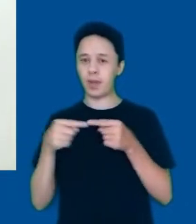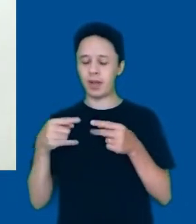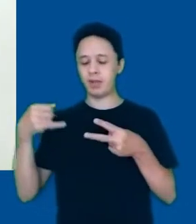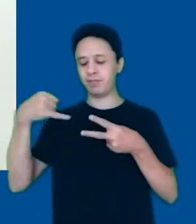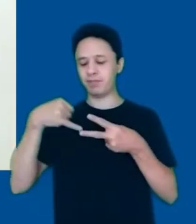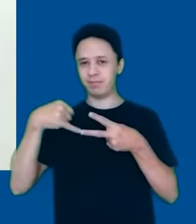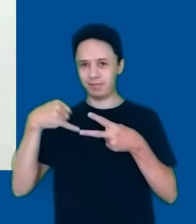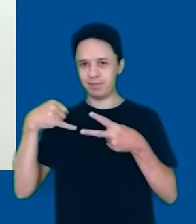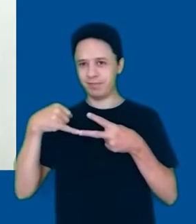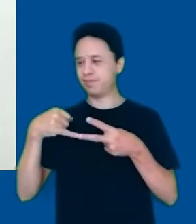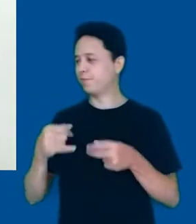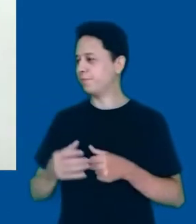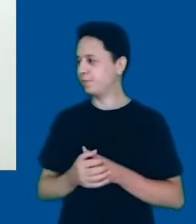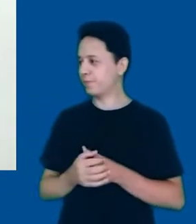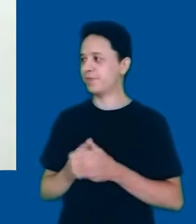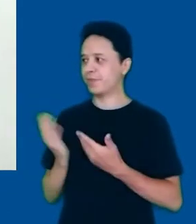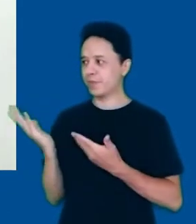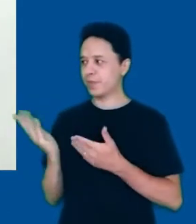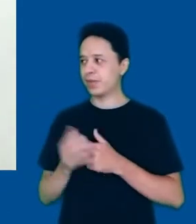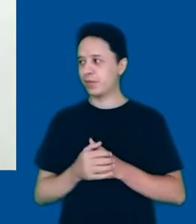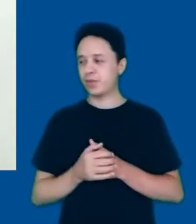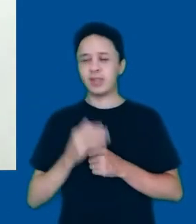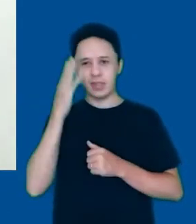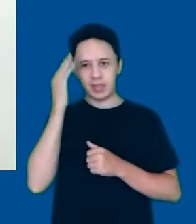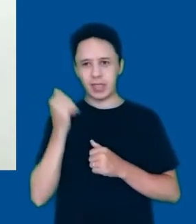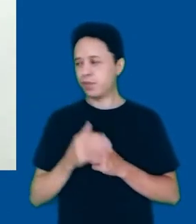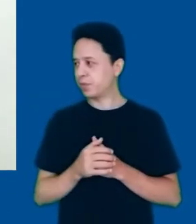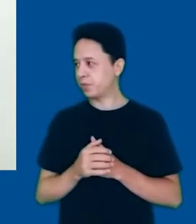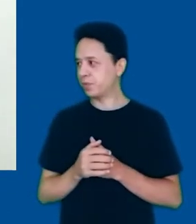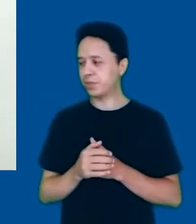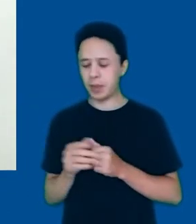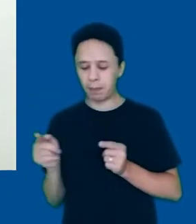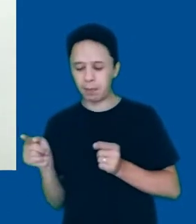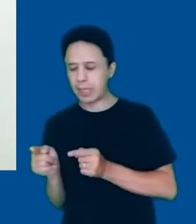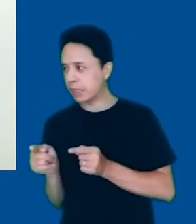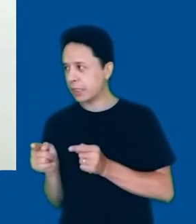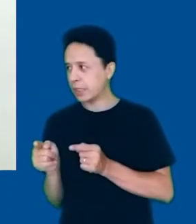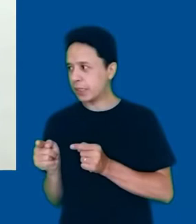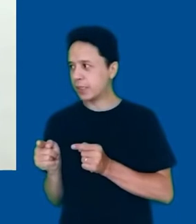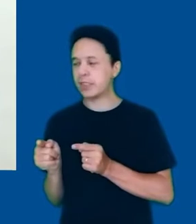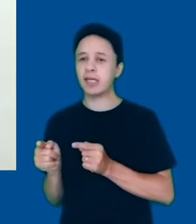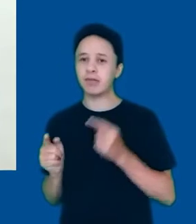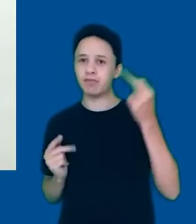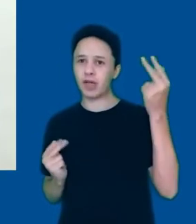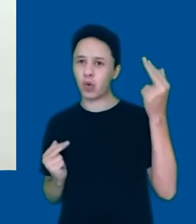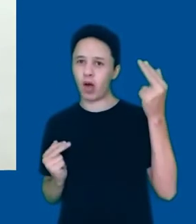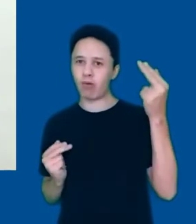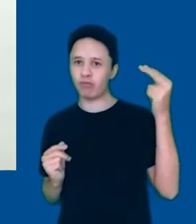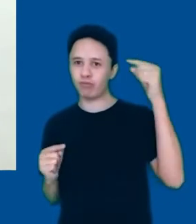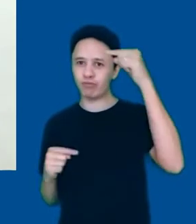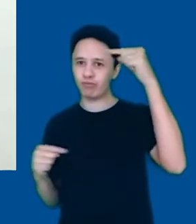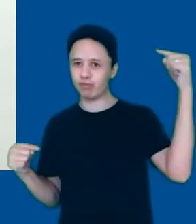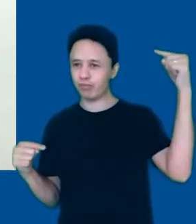paralelos, certo? E dessa forma, gente, eu sei que esse lado pequenininho aqui é o mesmo desse, então ele é